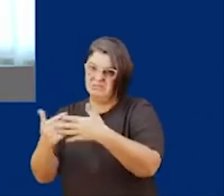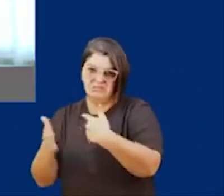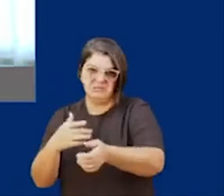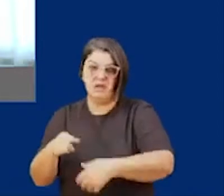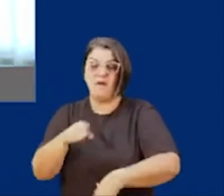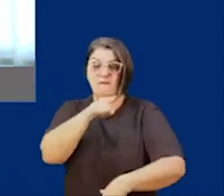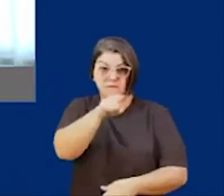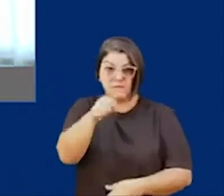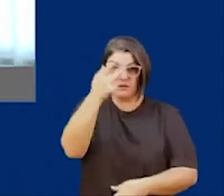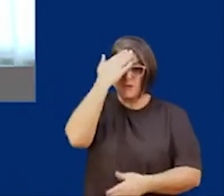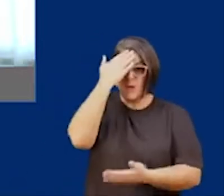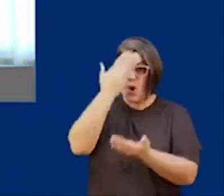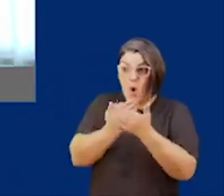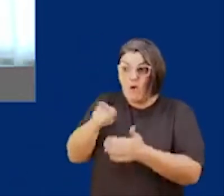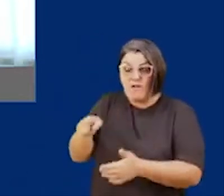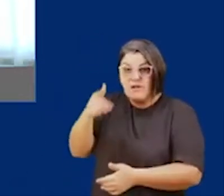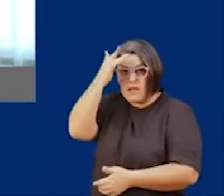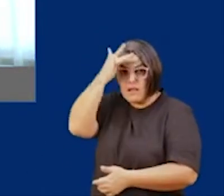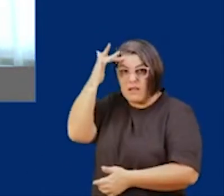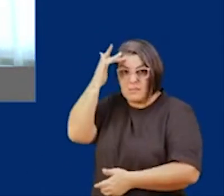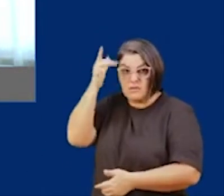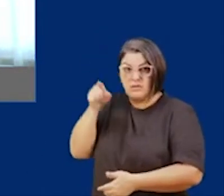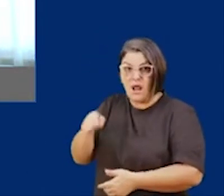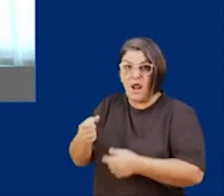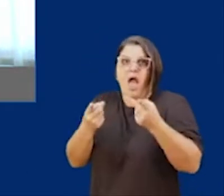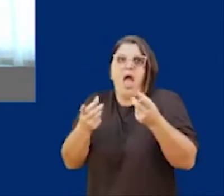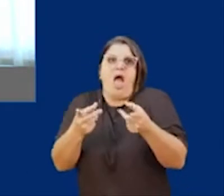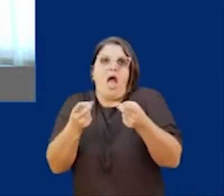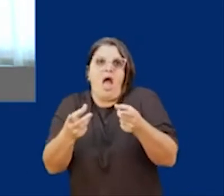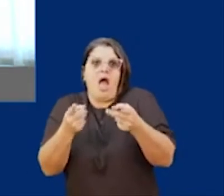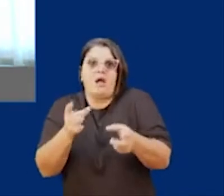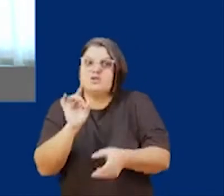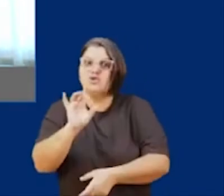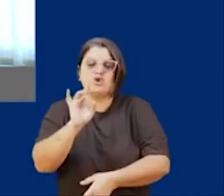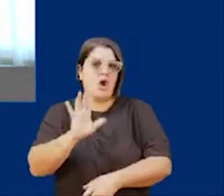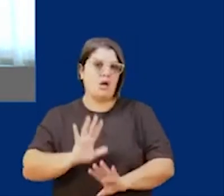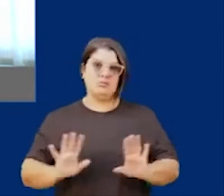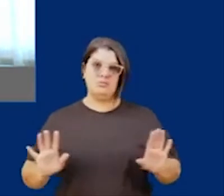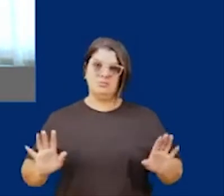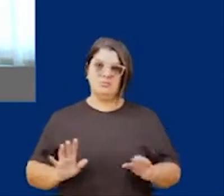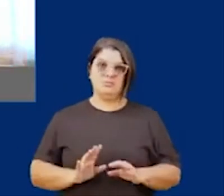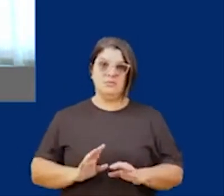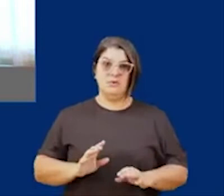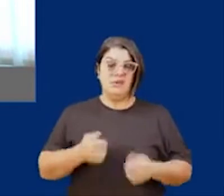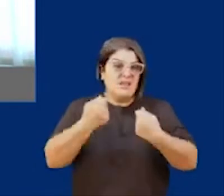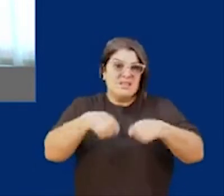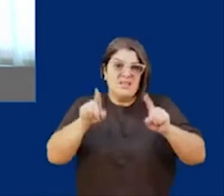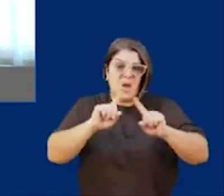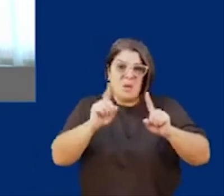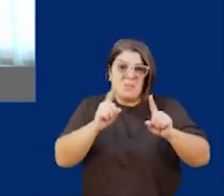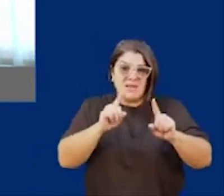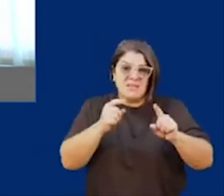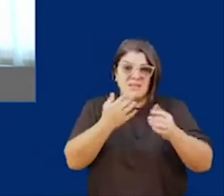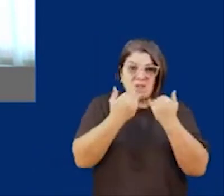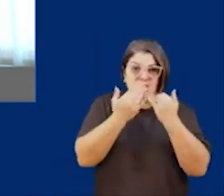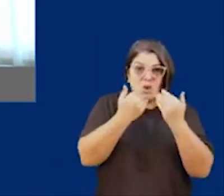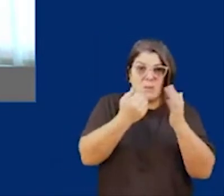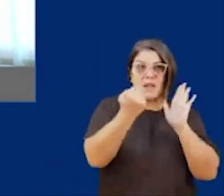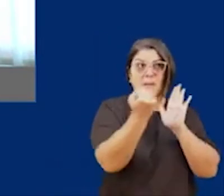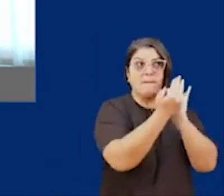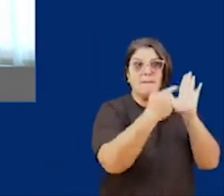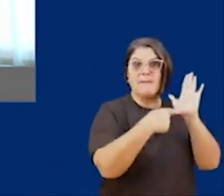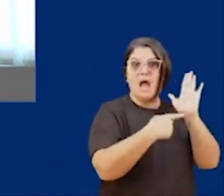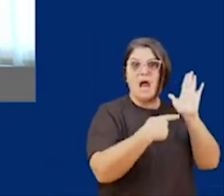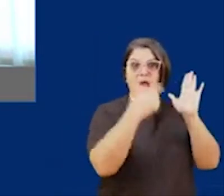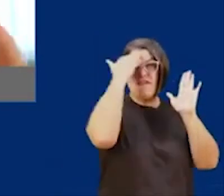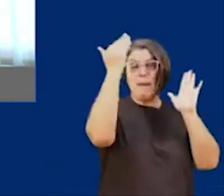né? Então, a receita básica a gente não precisa de comida de marca para alimentar bem nossos filhos. A gente